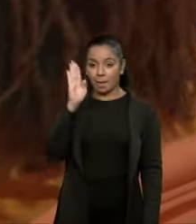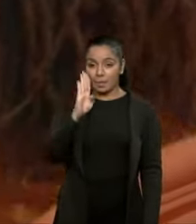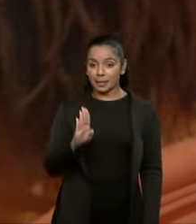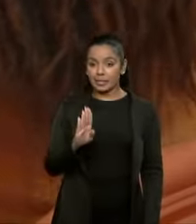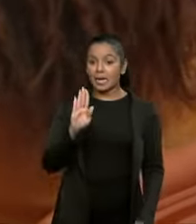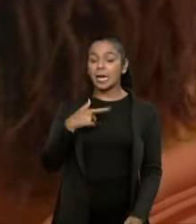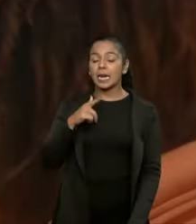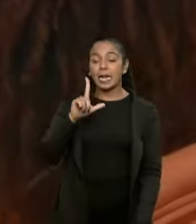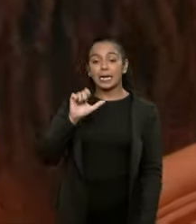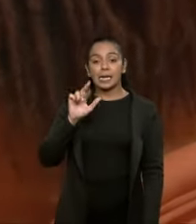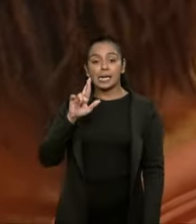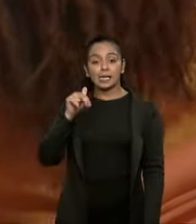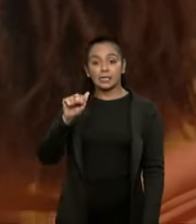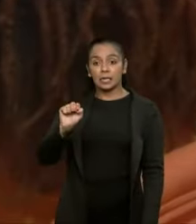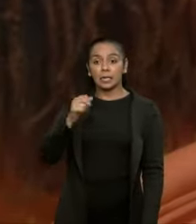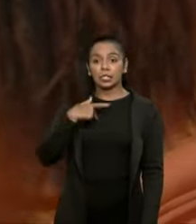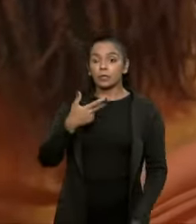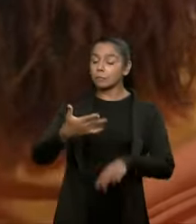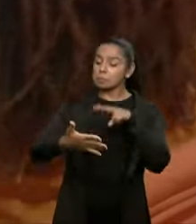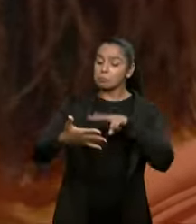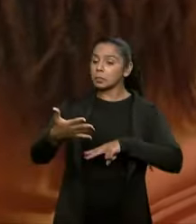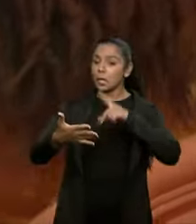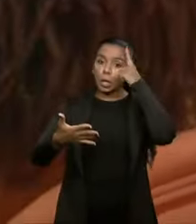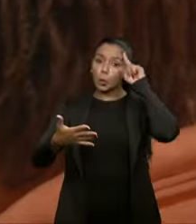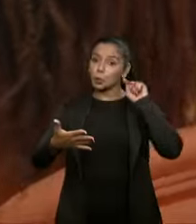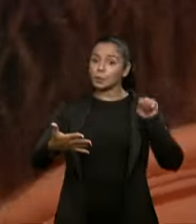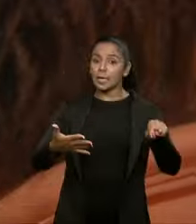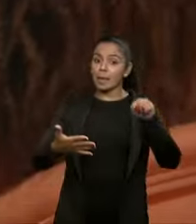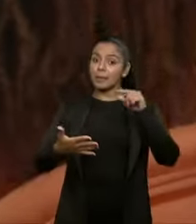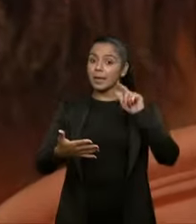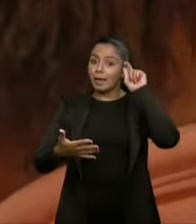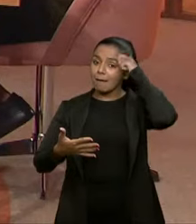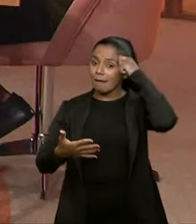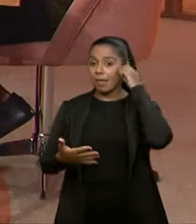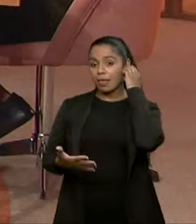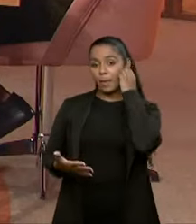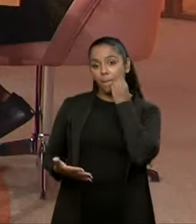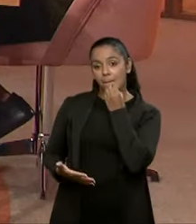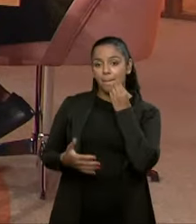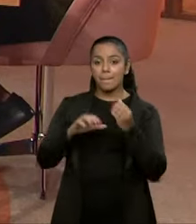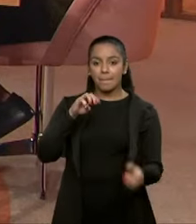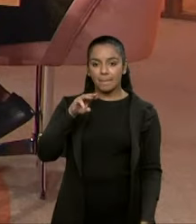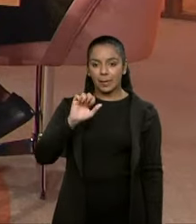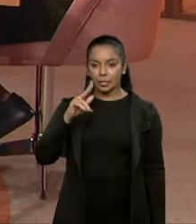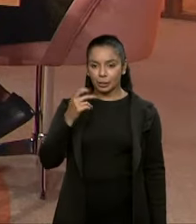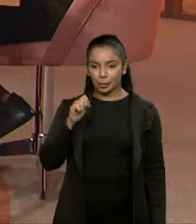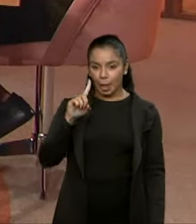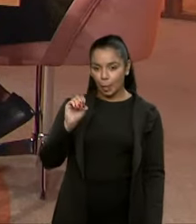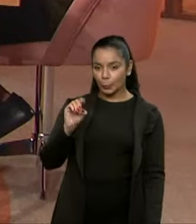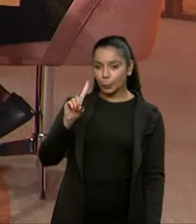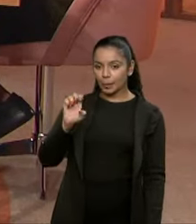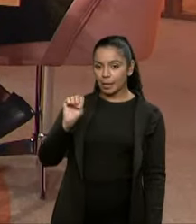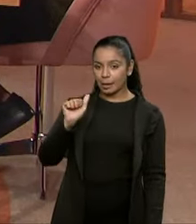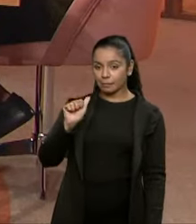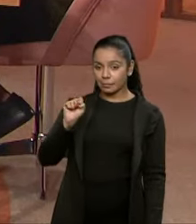que ele é negro. Você lê ele com 10 anos de idade. Isso é um absurdo. É um processo de, muitas vezes, invisibilização, né?